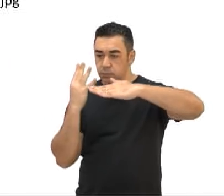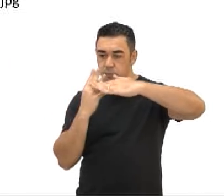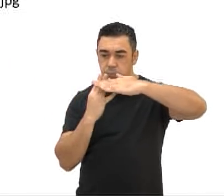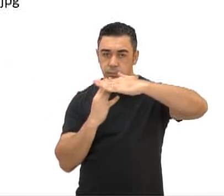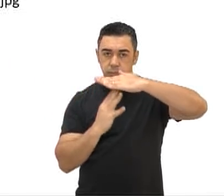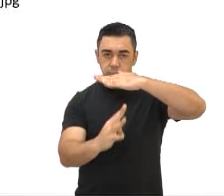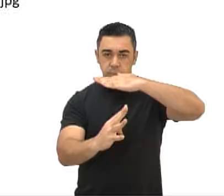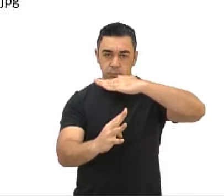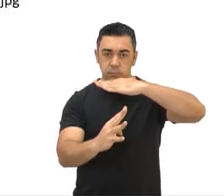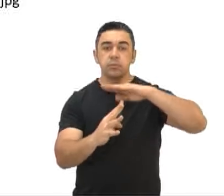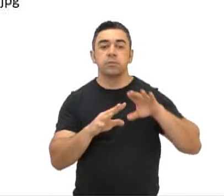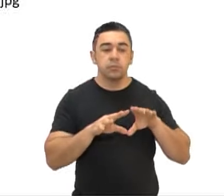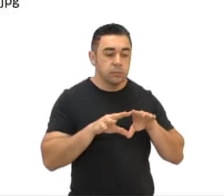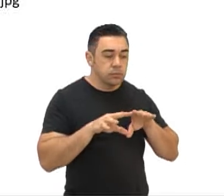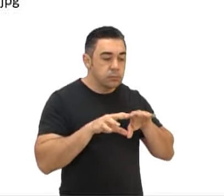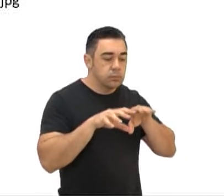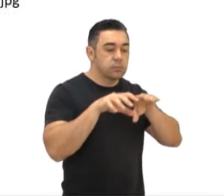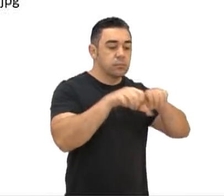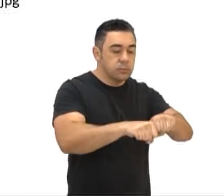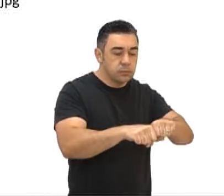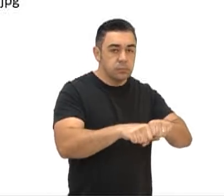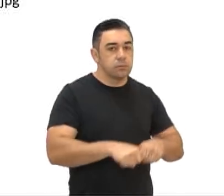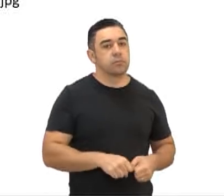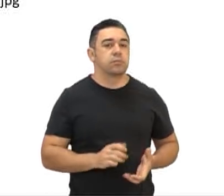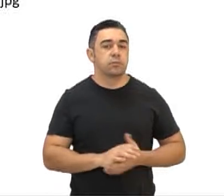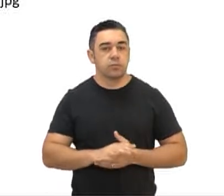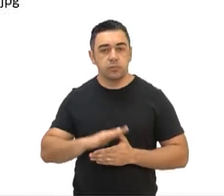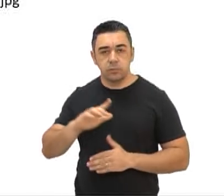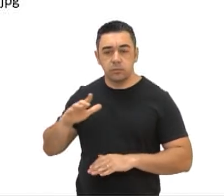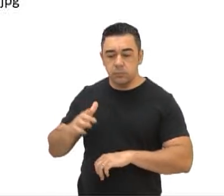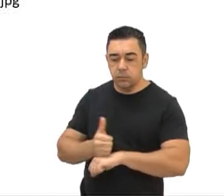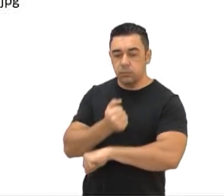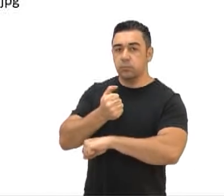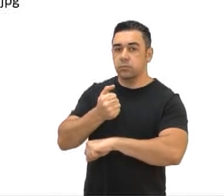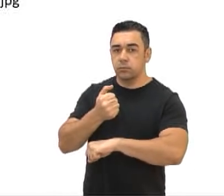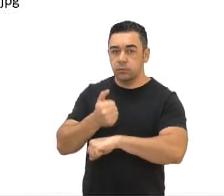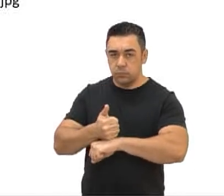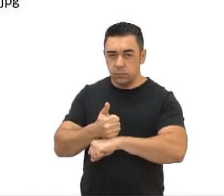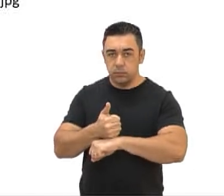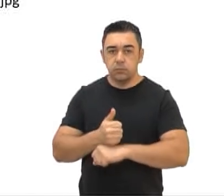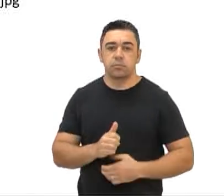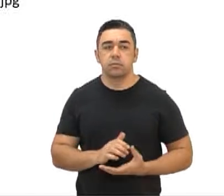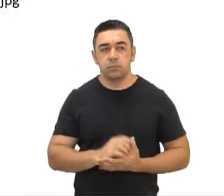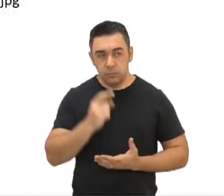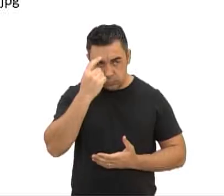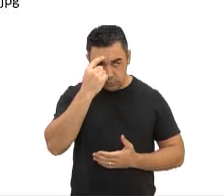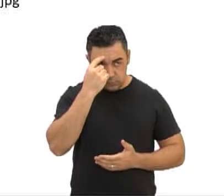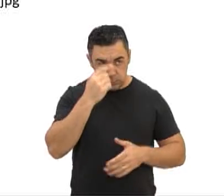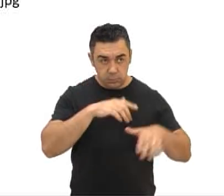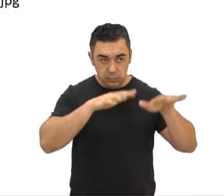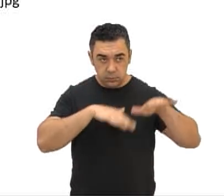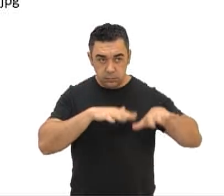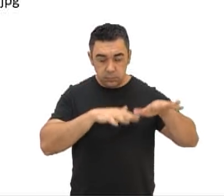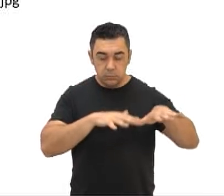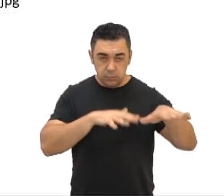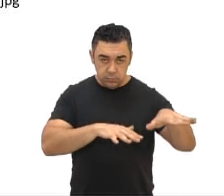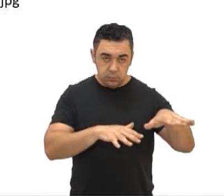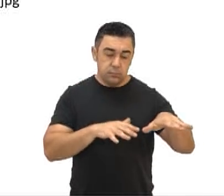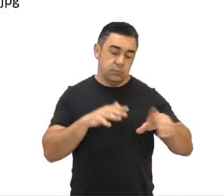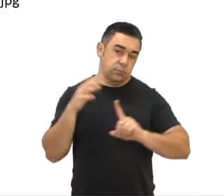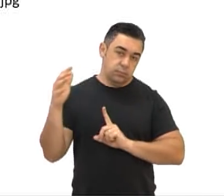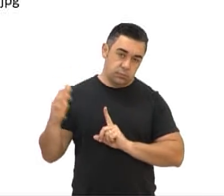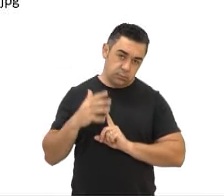de ocupação, então o primeiro item que a gente trabalhou lá, quando eu penso em movimentos que influenciaram